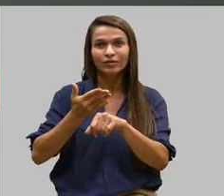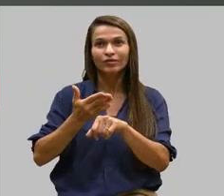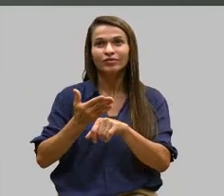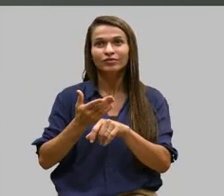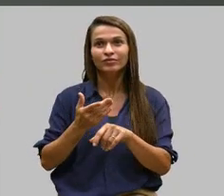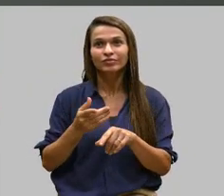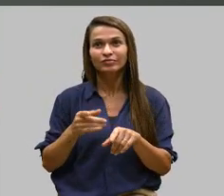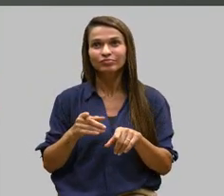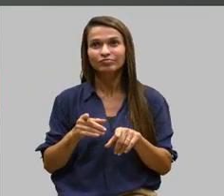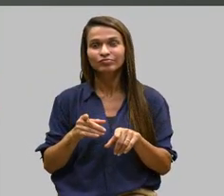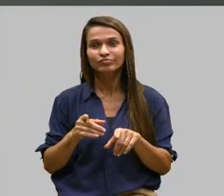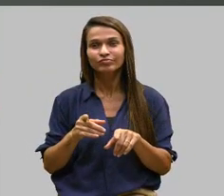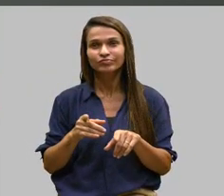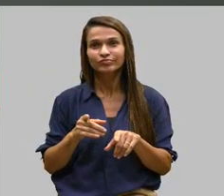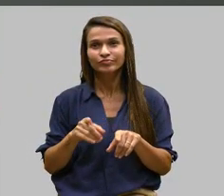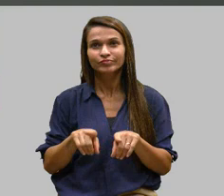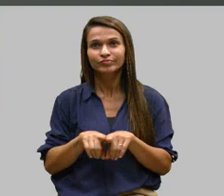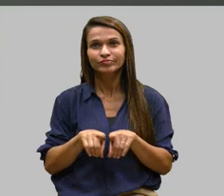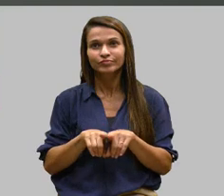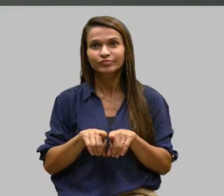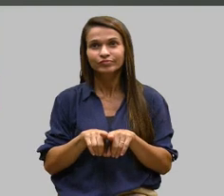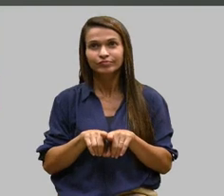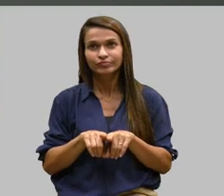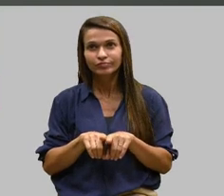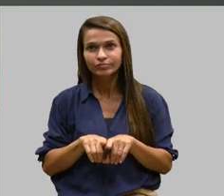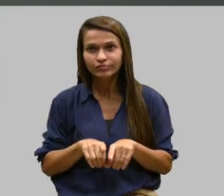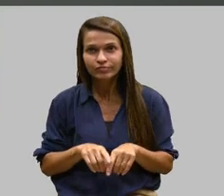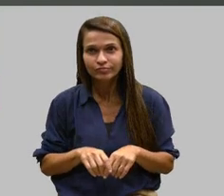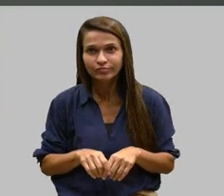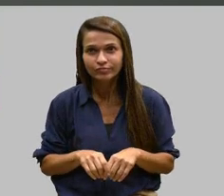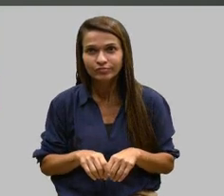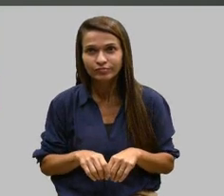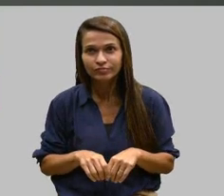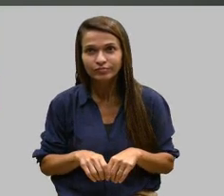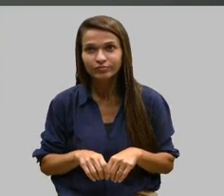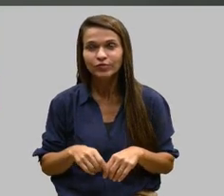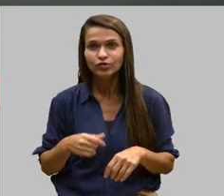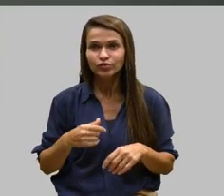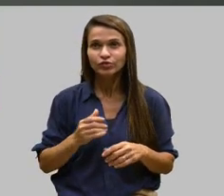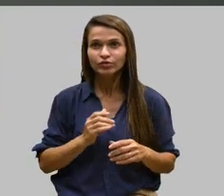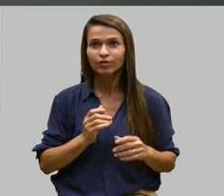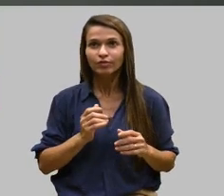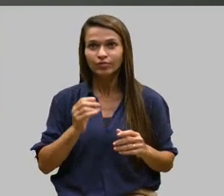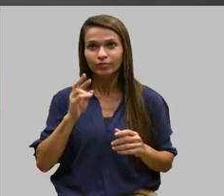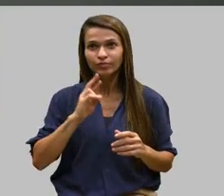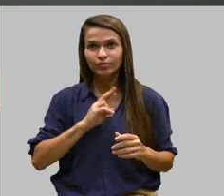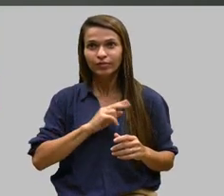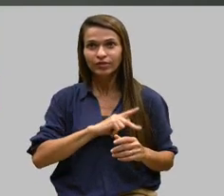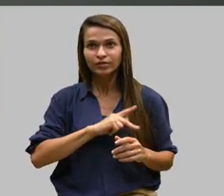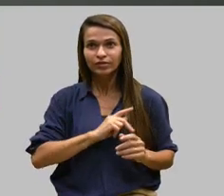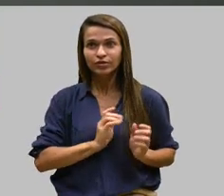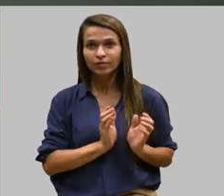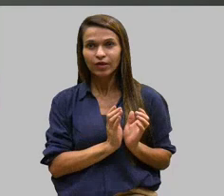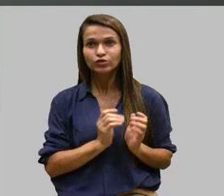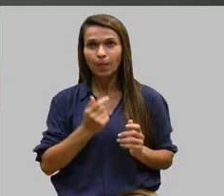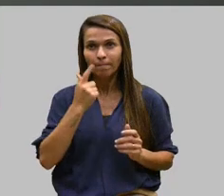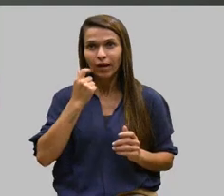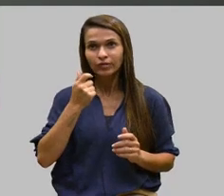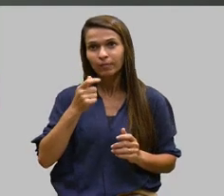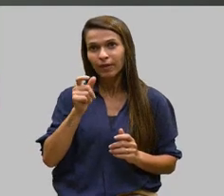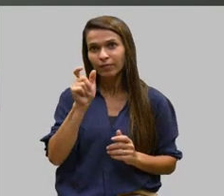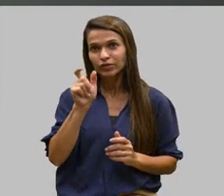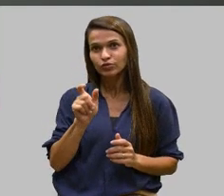ainda mais e sou hoje presidente da federação aos rapaz sou pai de uma pessoa com deficiência Maria Clara